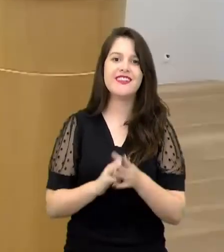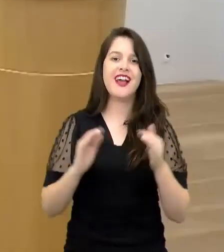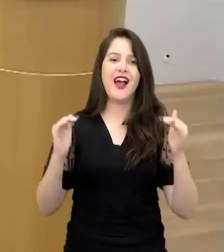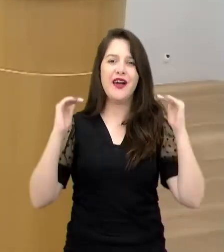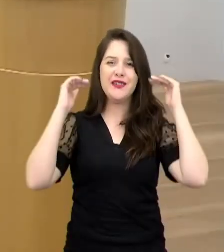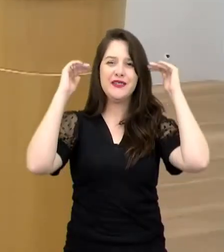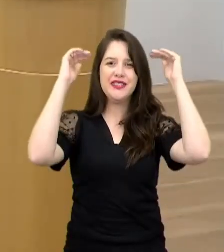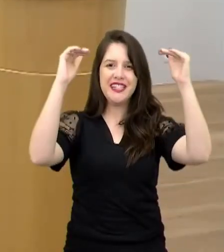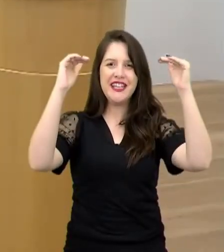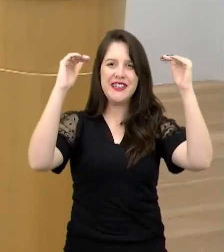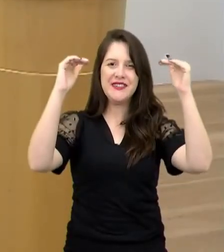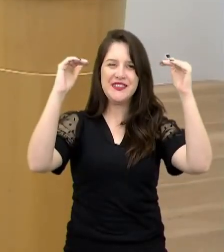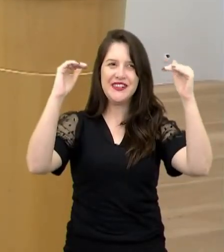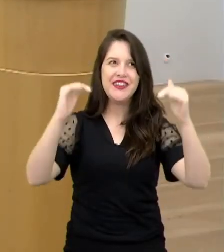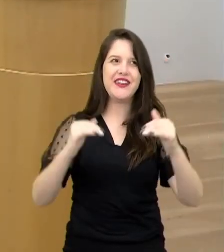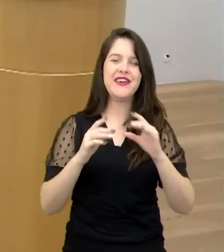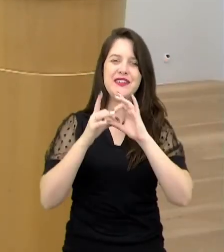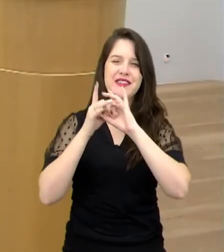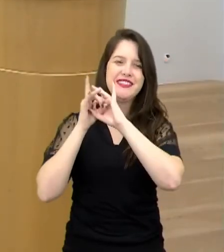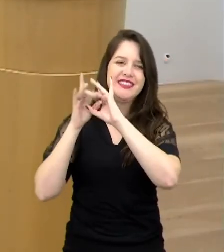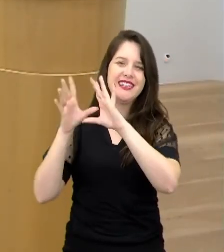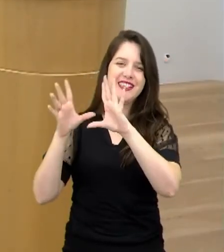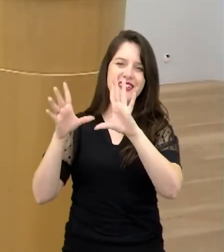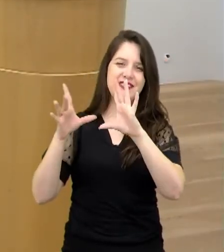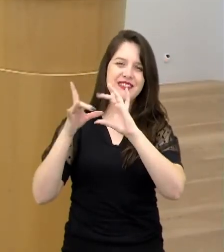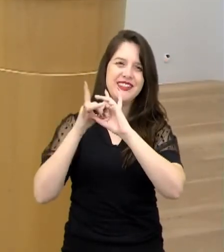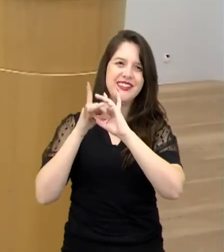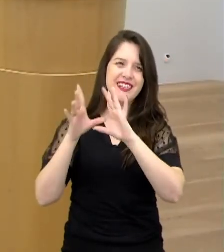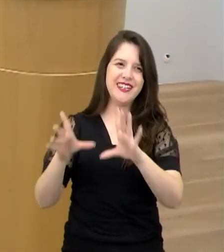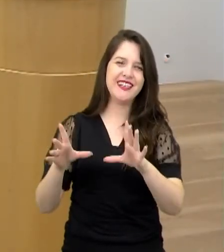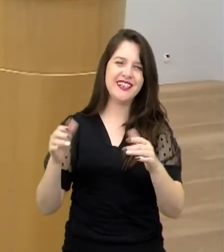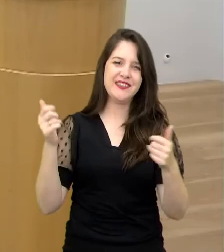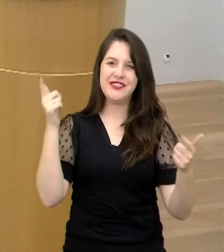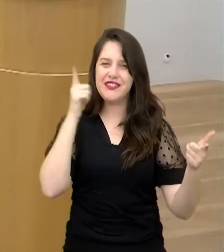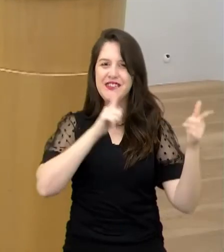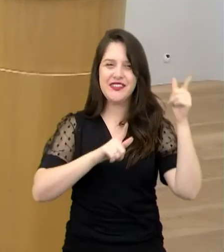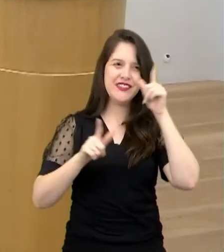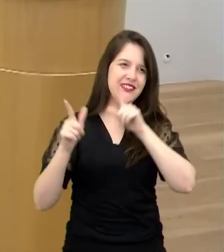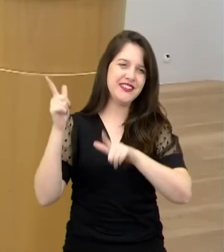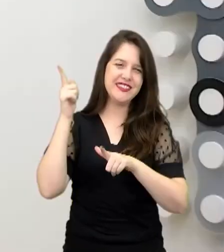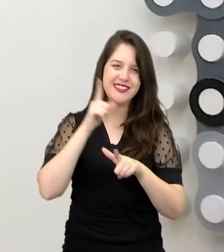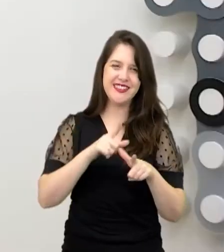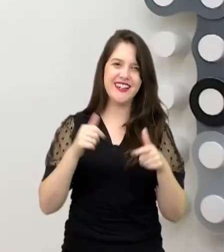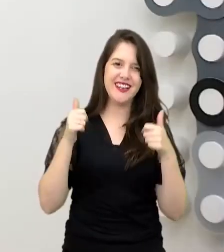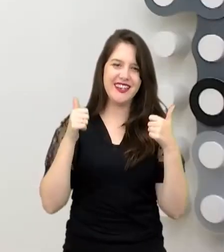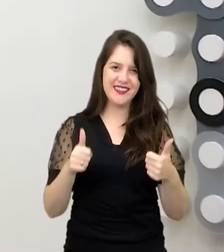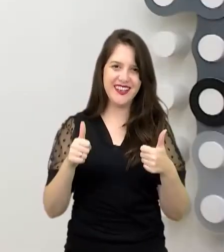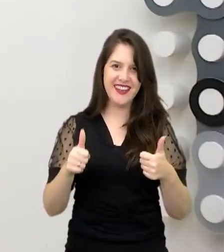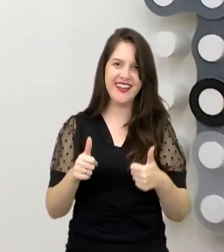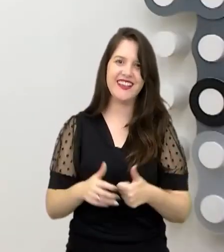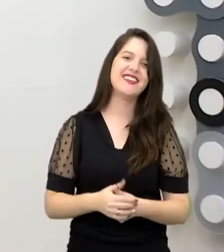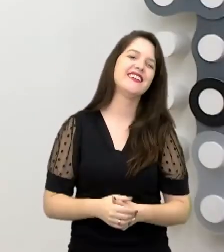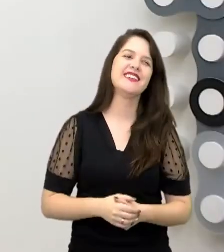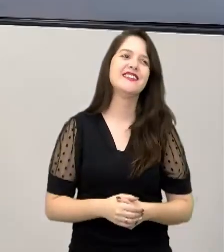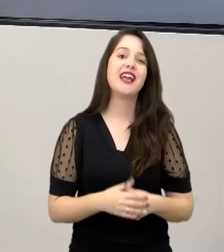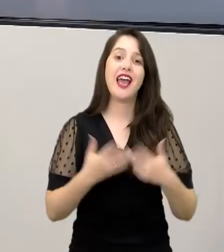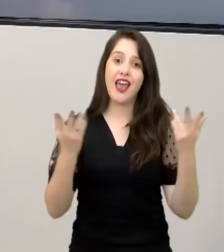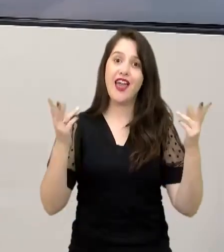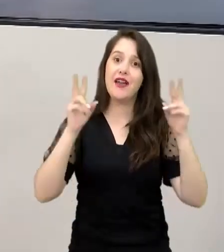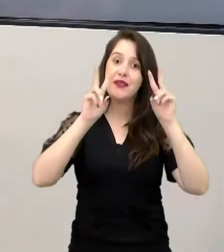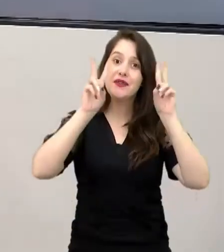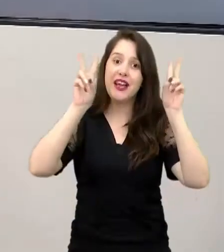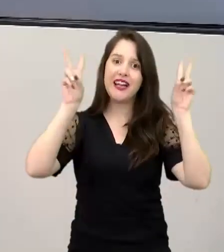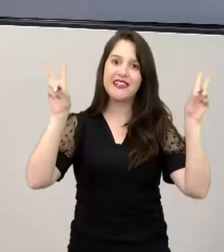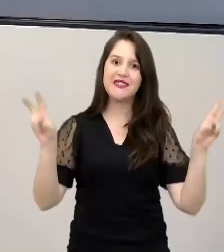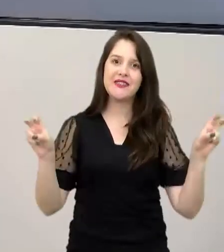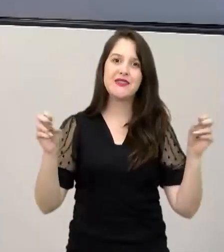nível, e tá nivelado, Aí hein? sim, aí Olha sim. que beleza, hein? Evolução humana É um assunto aí, né, que